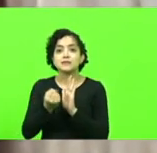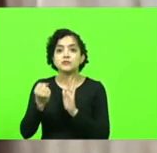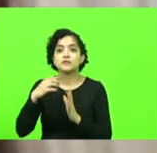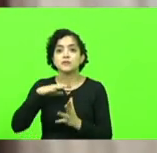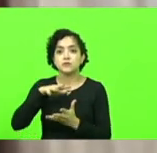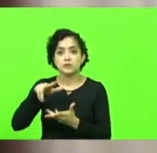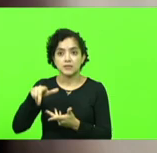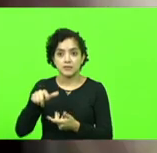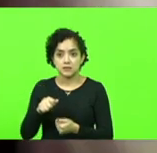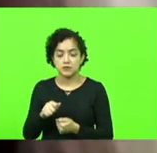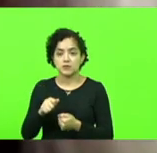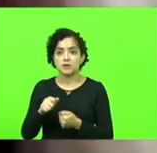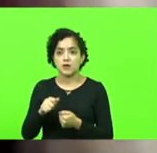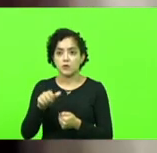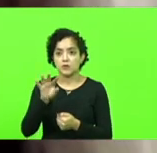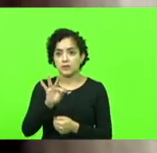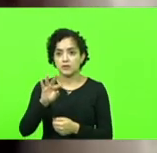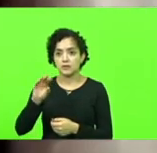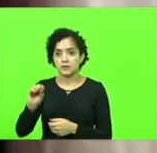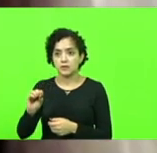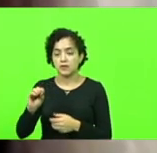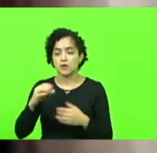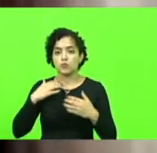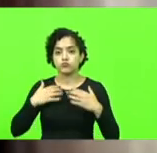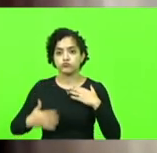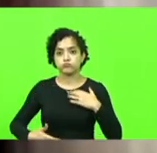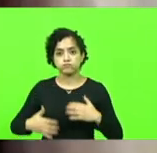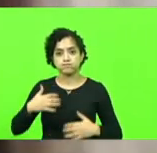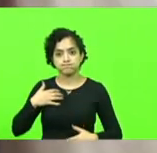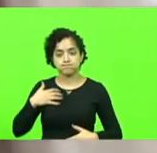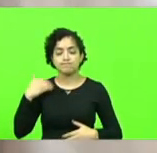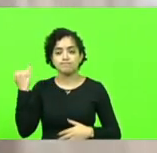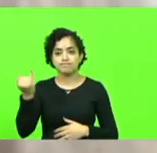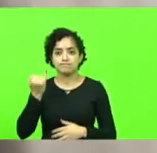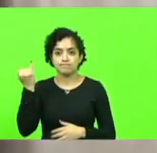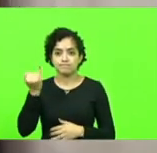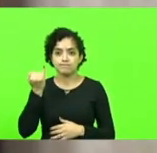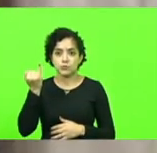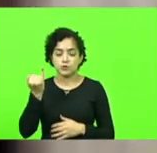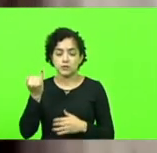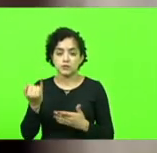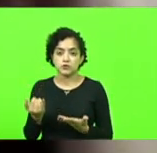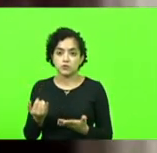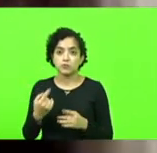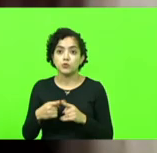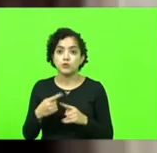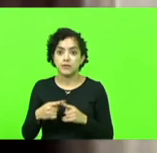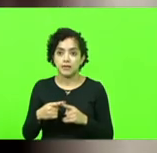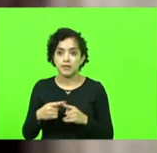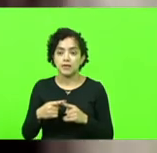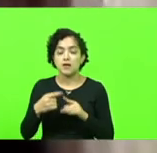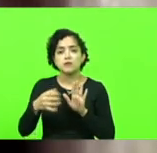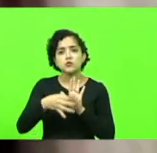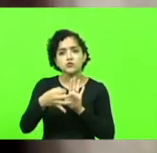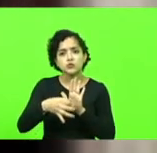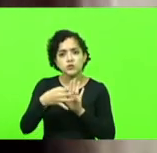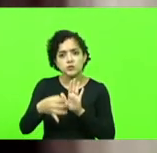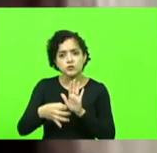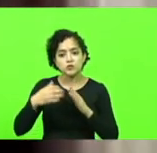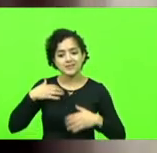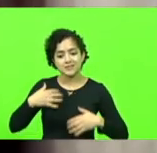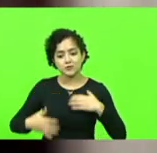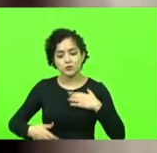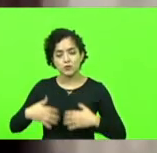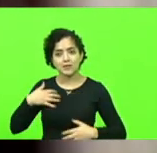de integração sensorial, né, é muito importante, porque ela dá sugestões sensoriais para a